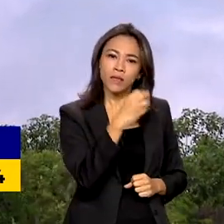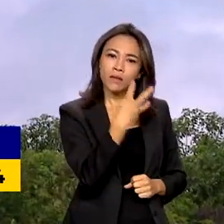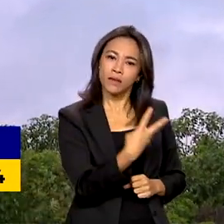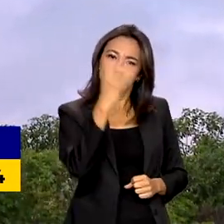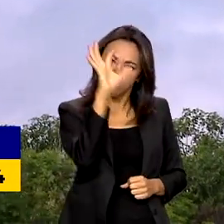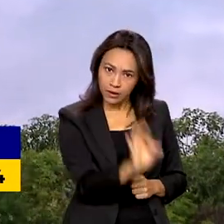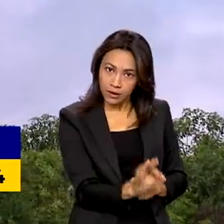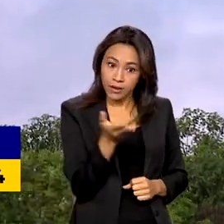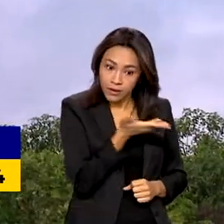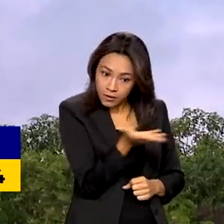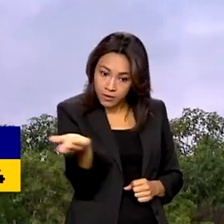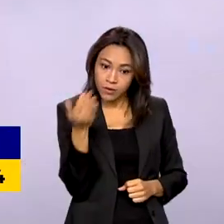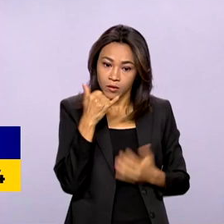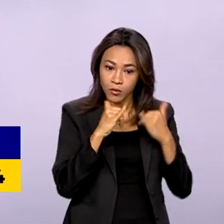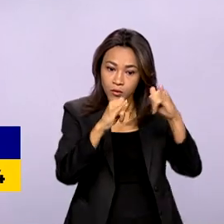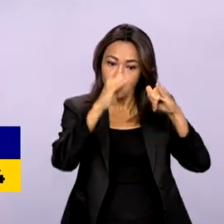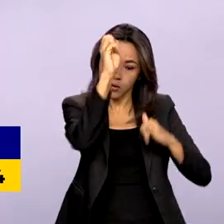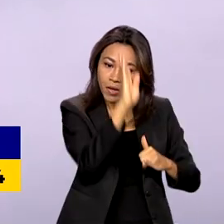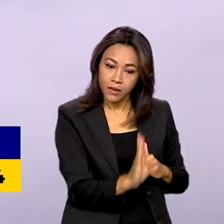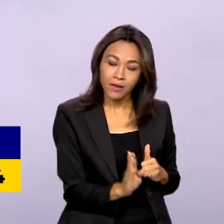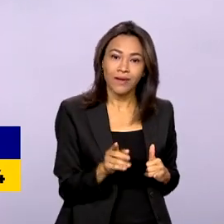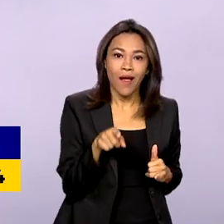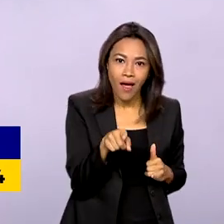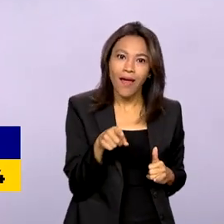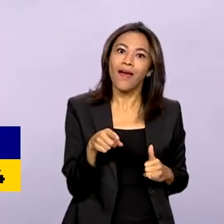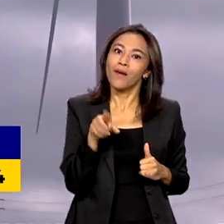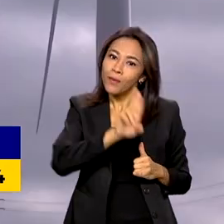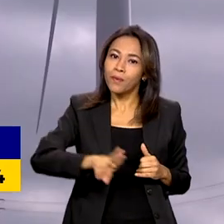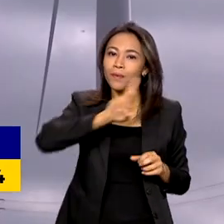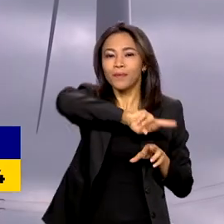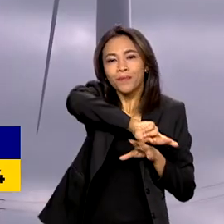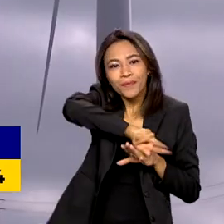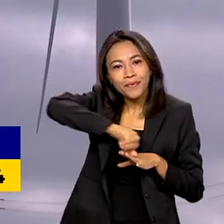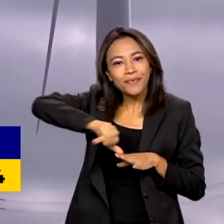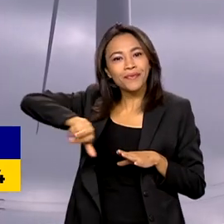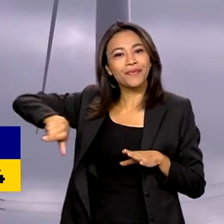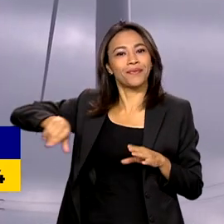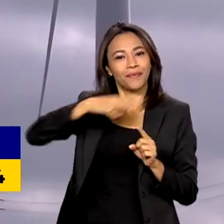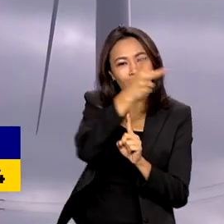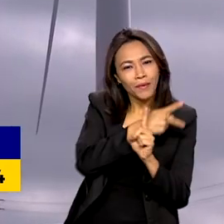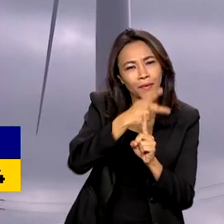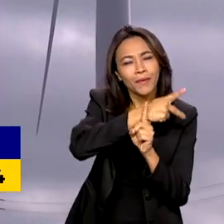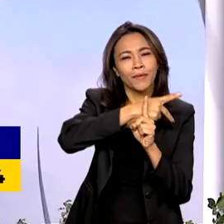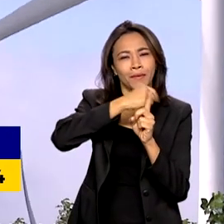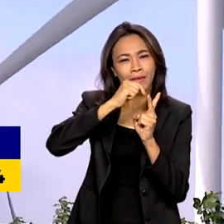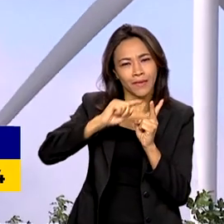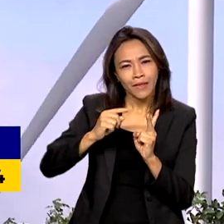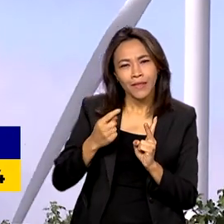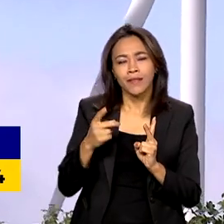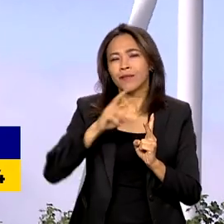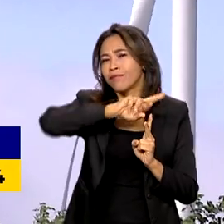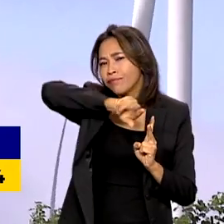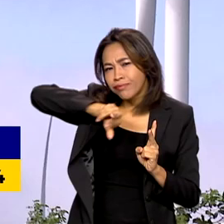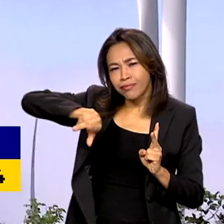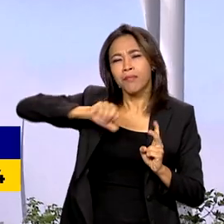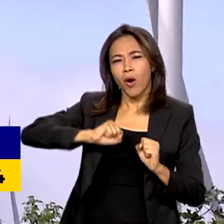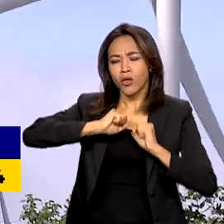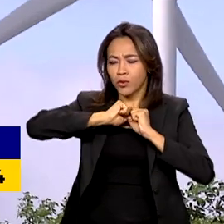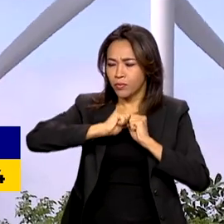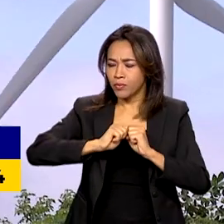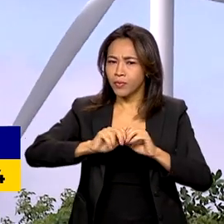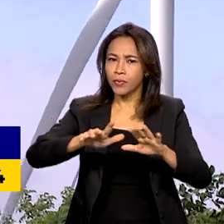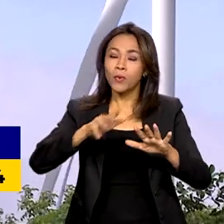matriz elétrica do Brasil é considerada renovável, modelo que pode e deve ser expandido por meio